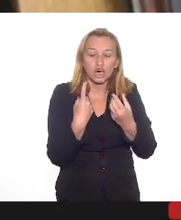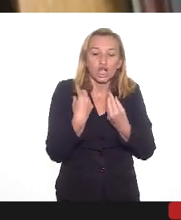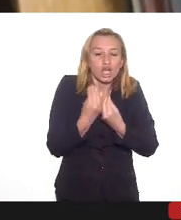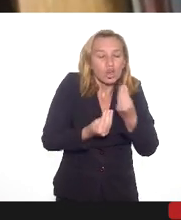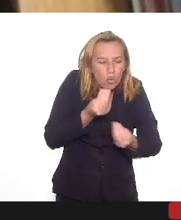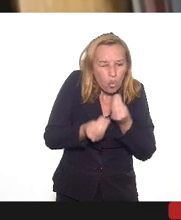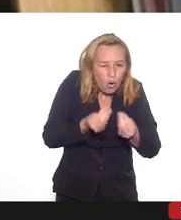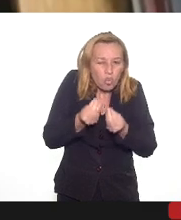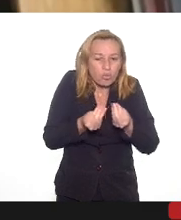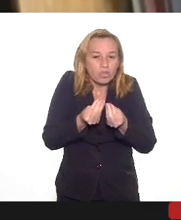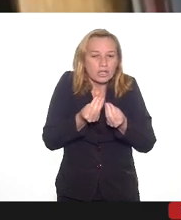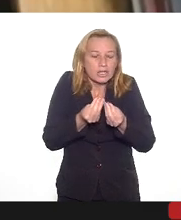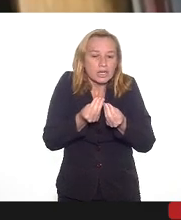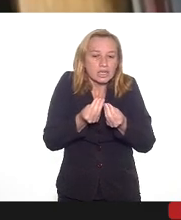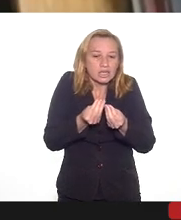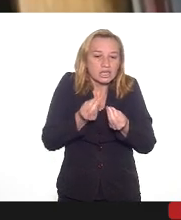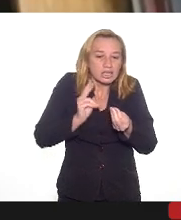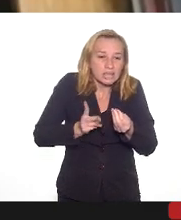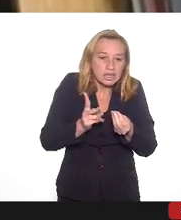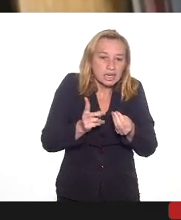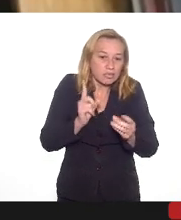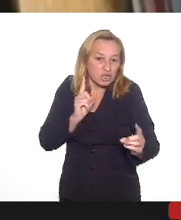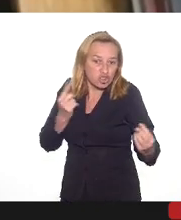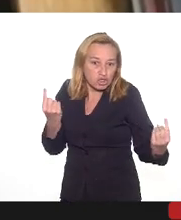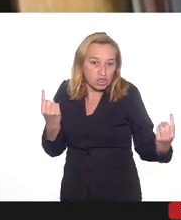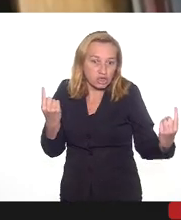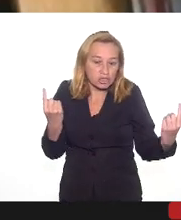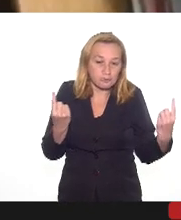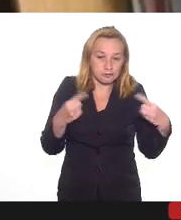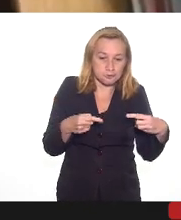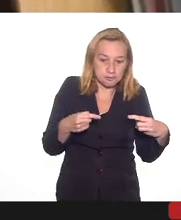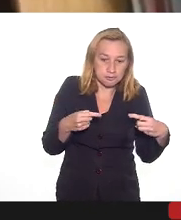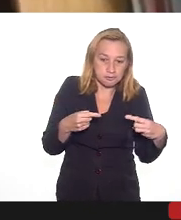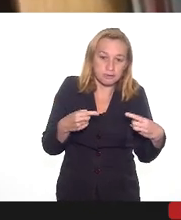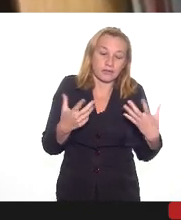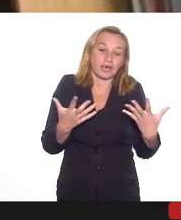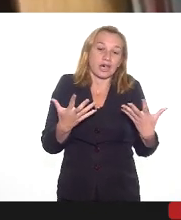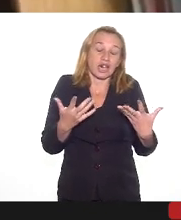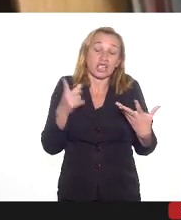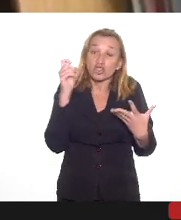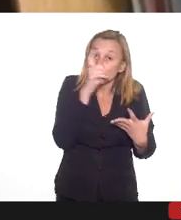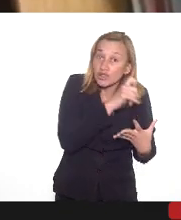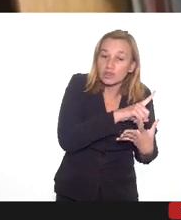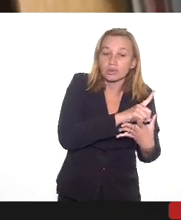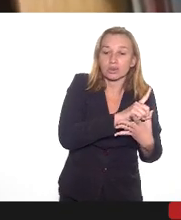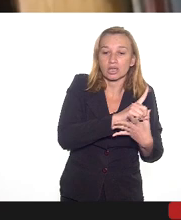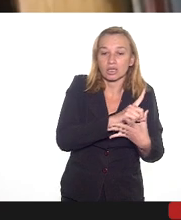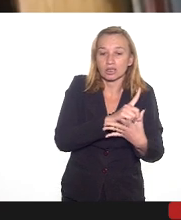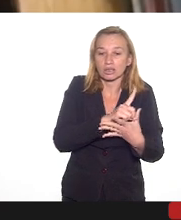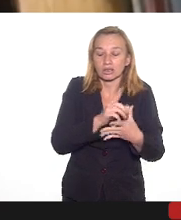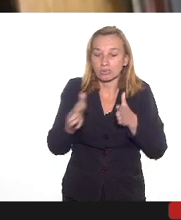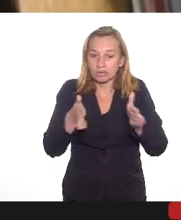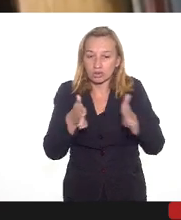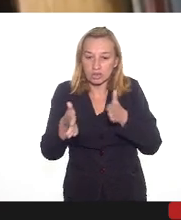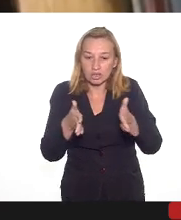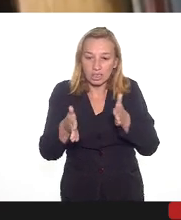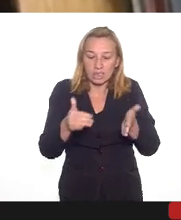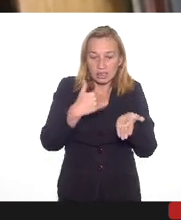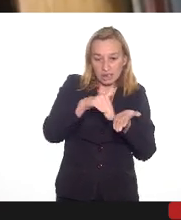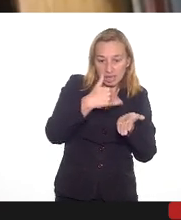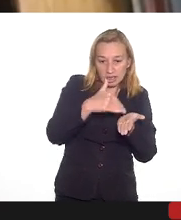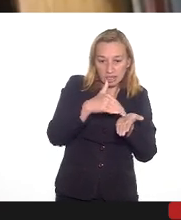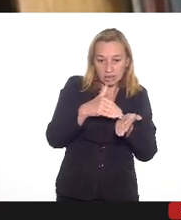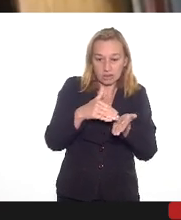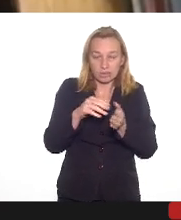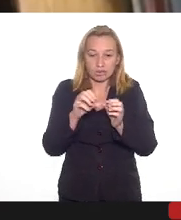a gente parte de uma posição sempre de confronto, né? É muito difícil, a gente teve, durante a gestão do secretário Conte, boa